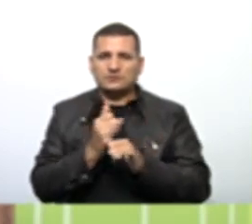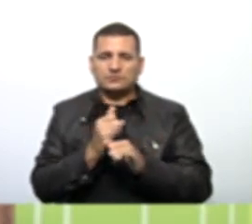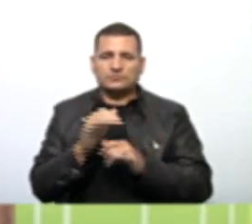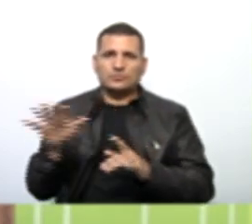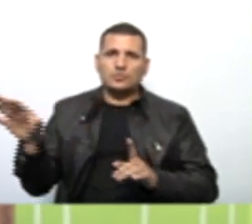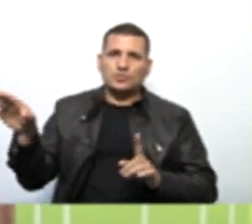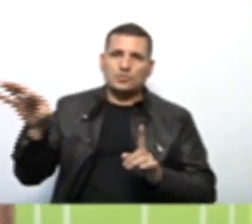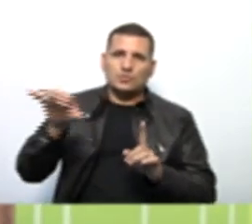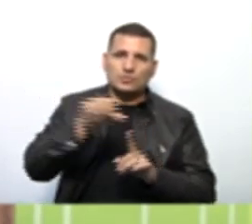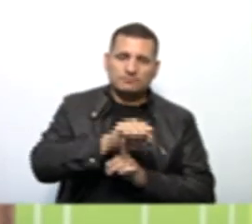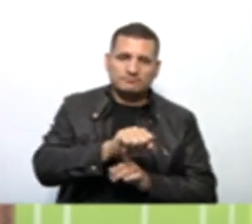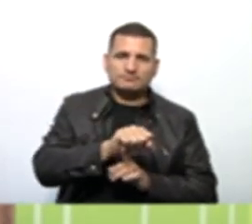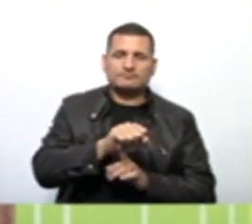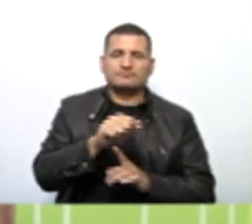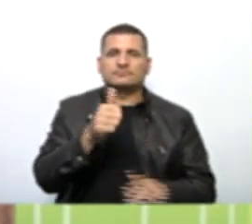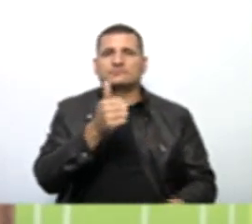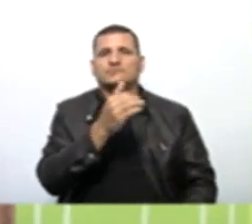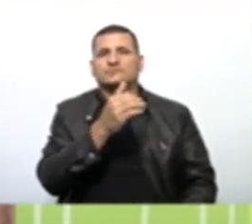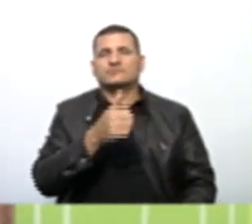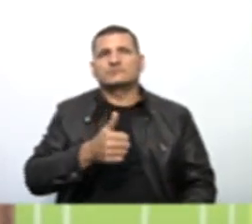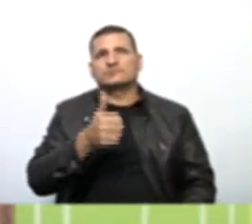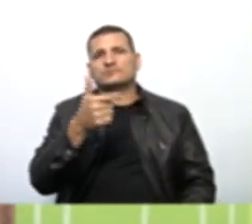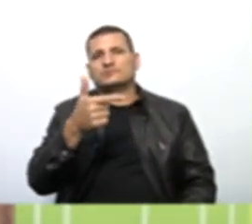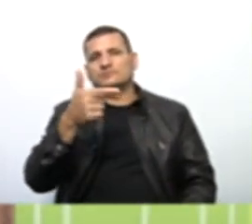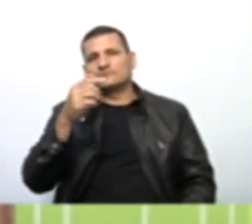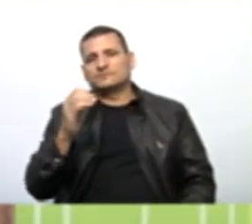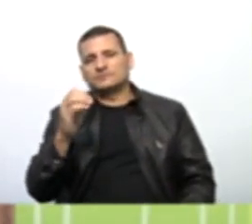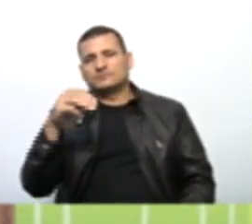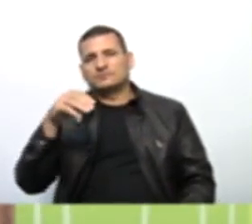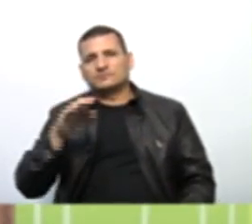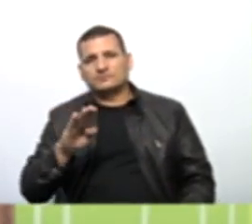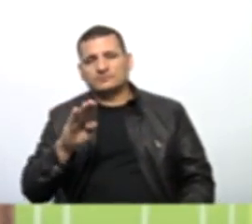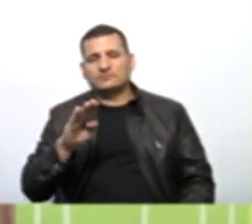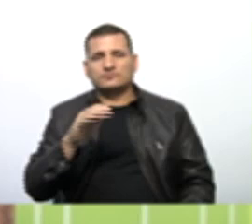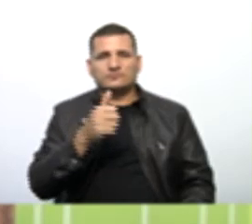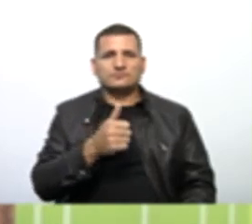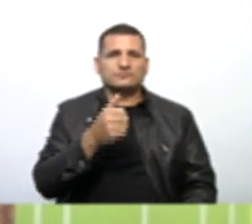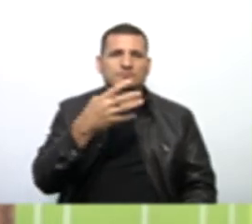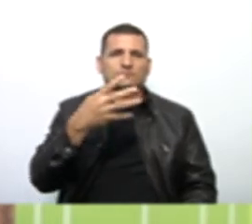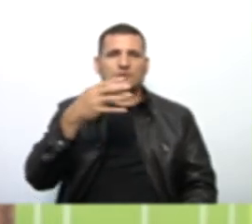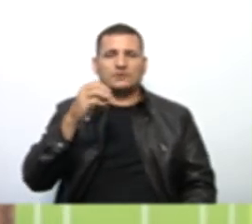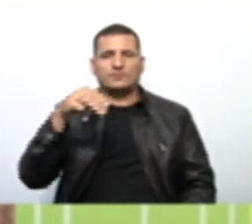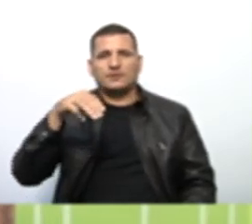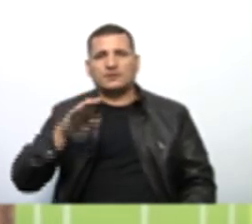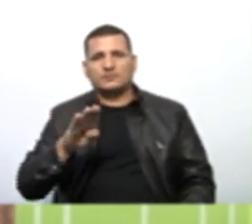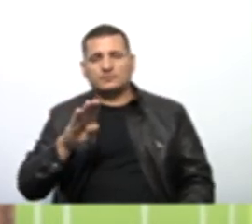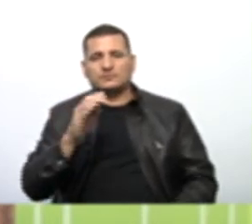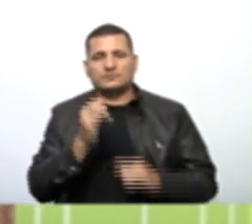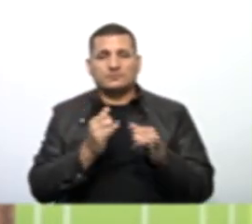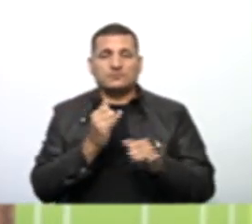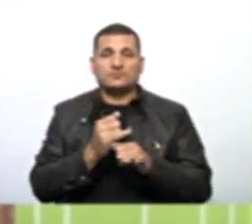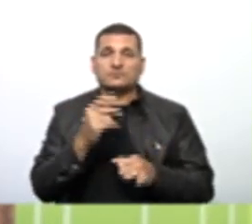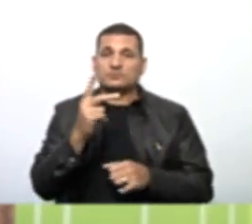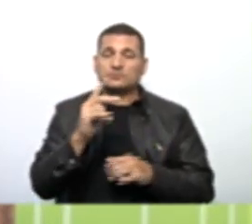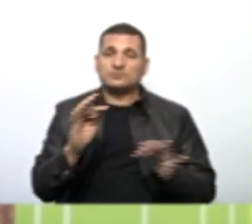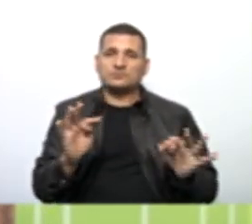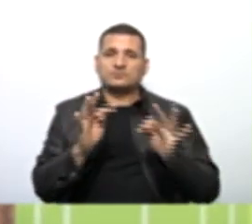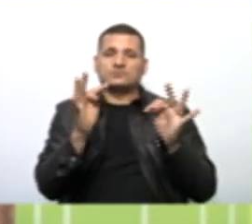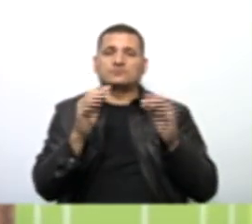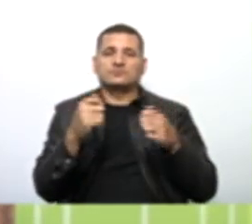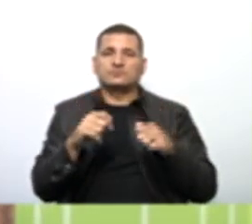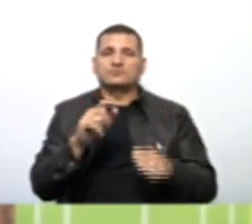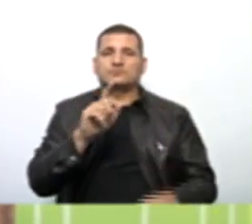internet há uns por tê la em casa 120 médio tem 240 metros internet então lá a sua tecnologia tem que ser